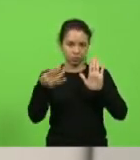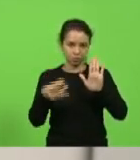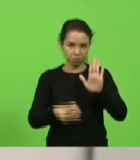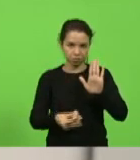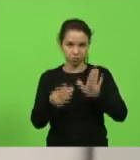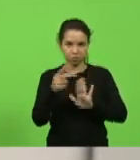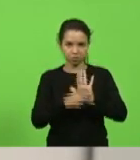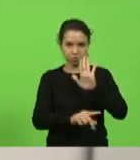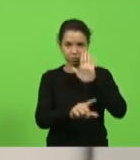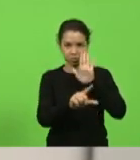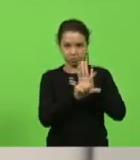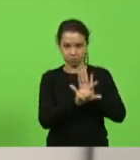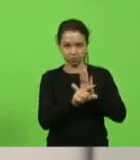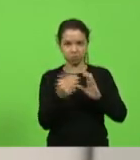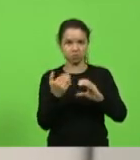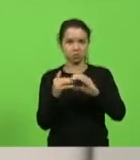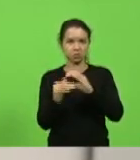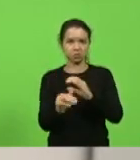encaminhado à LESC em